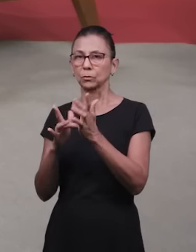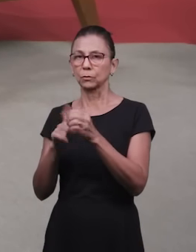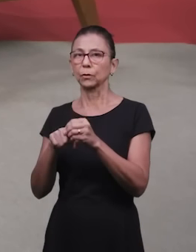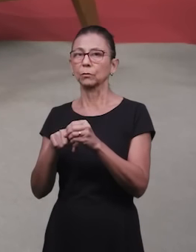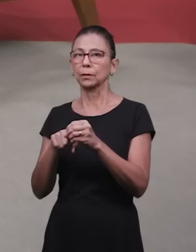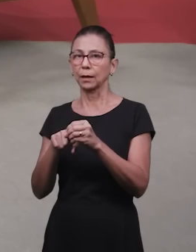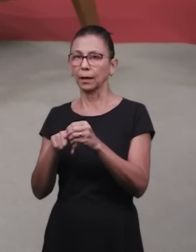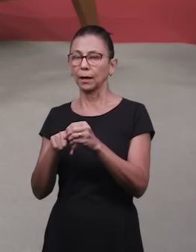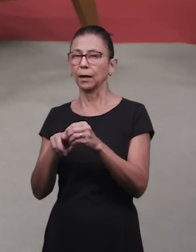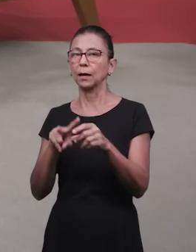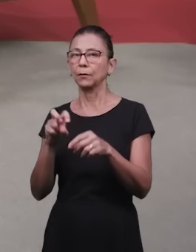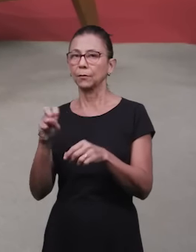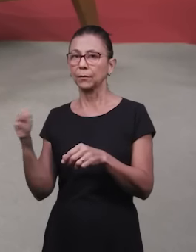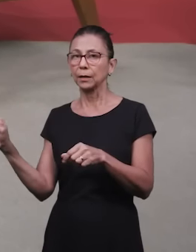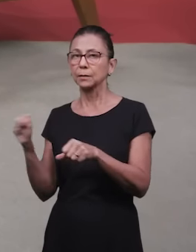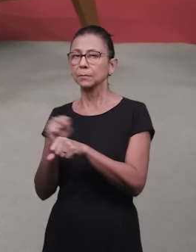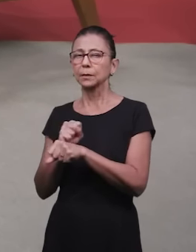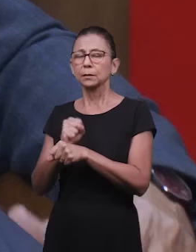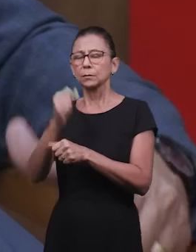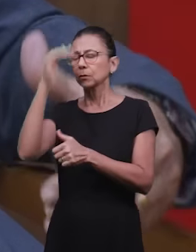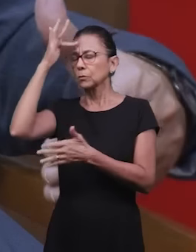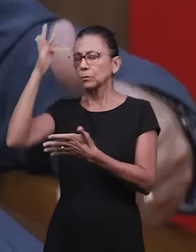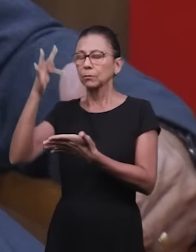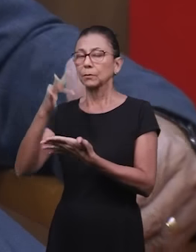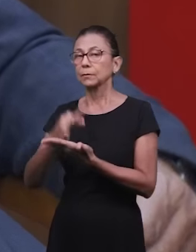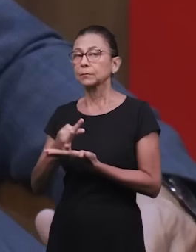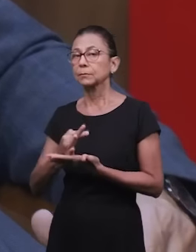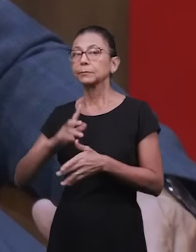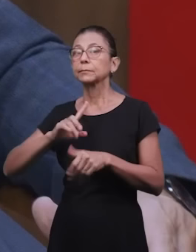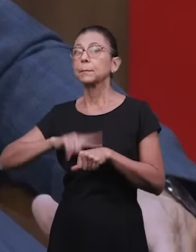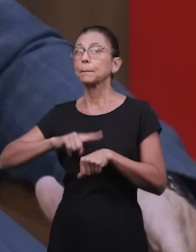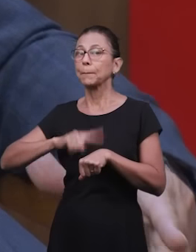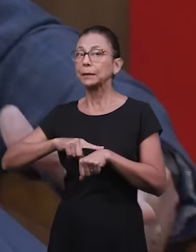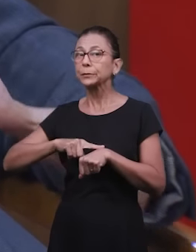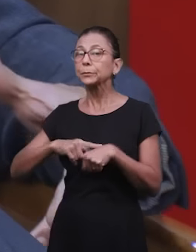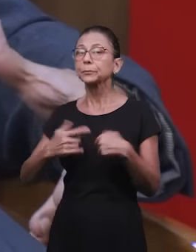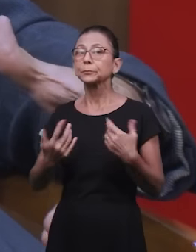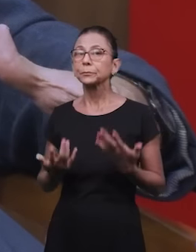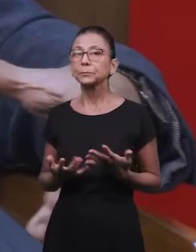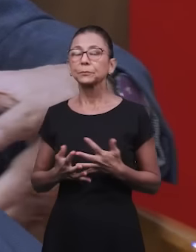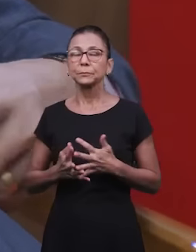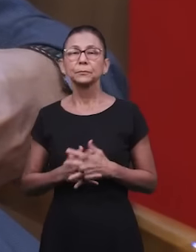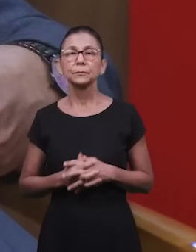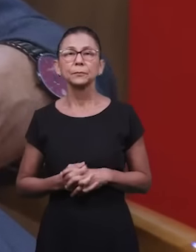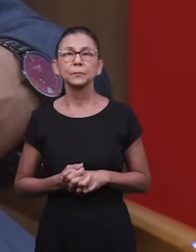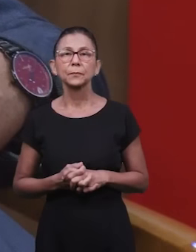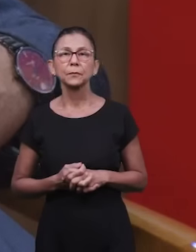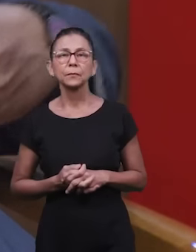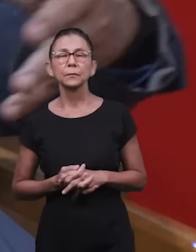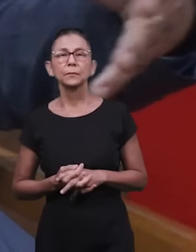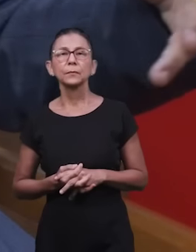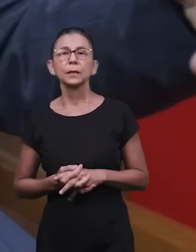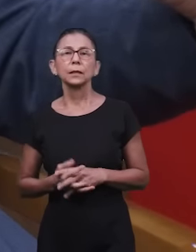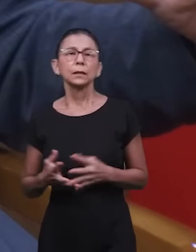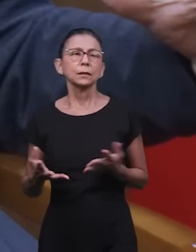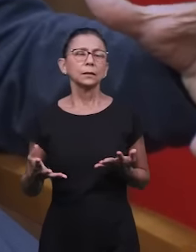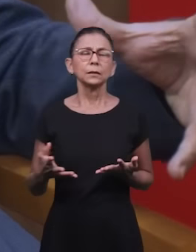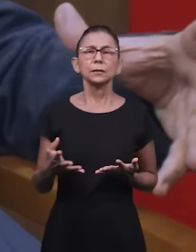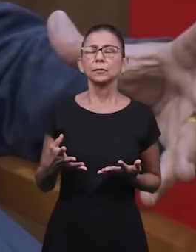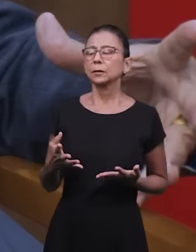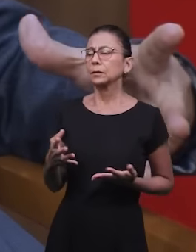Está esperando com fé esse momento. E para todos aqueles,